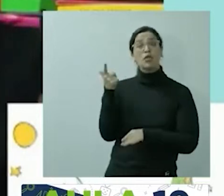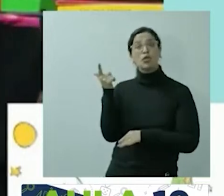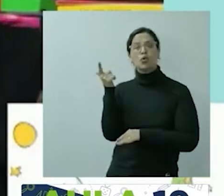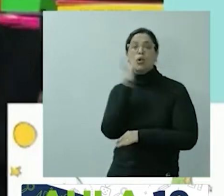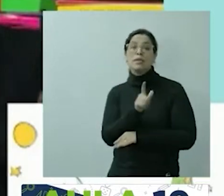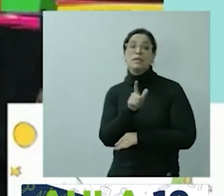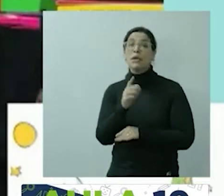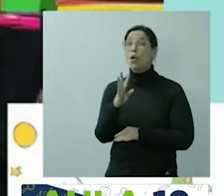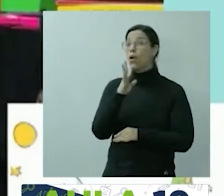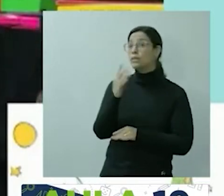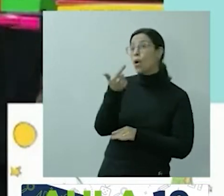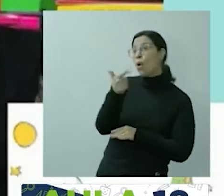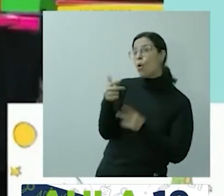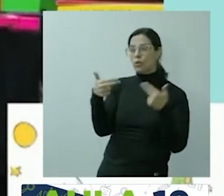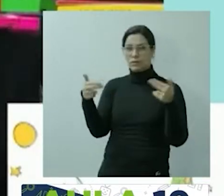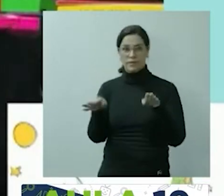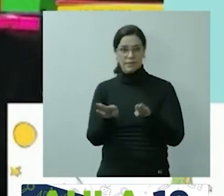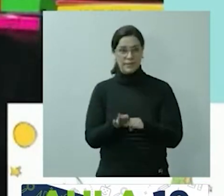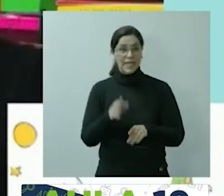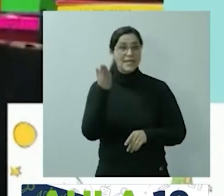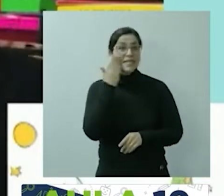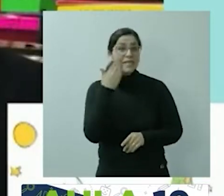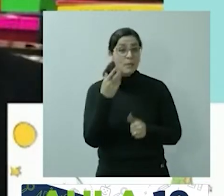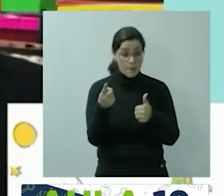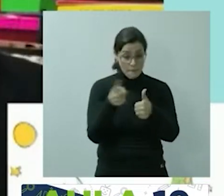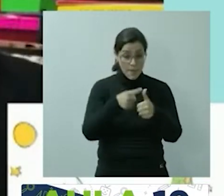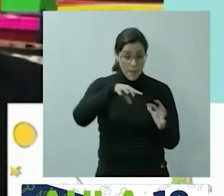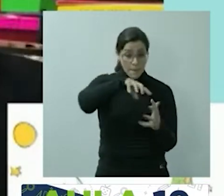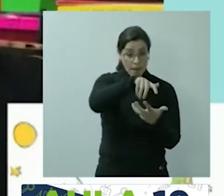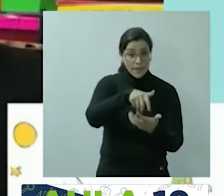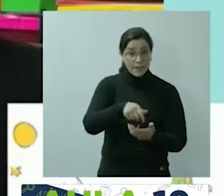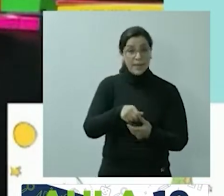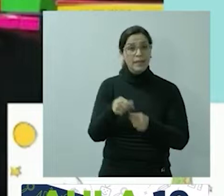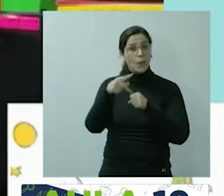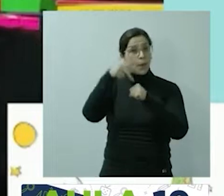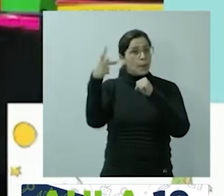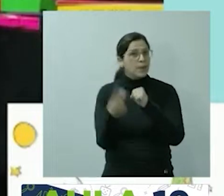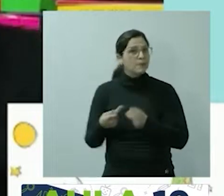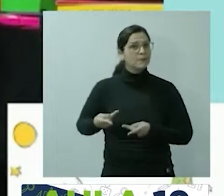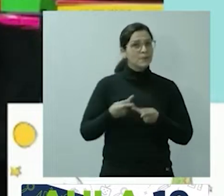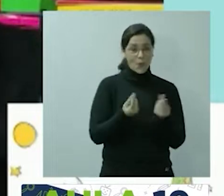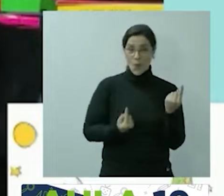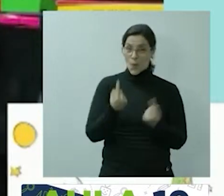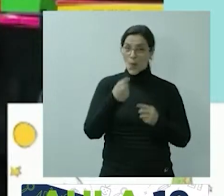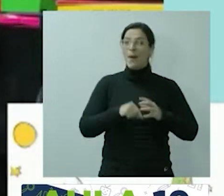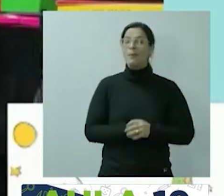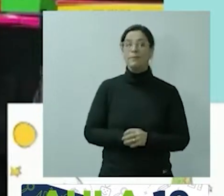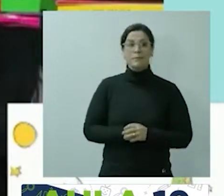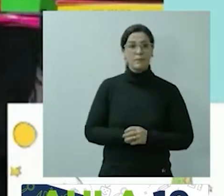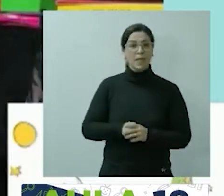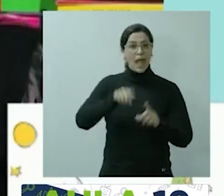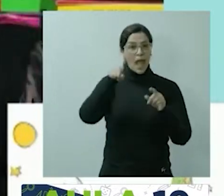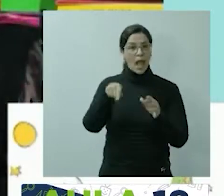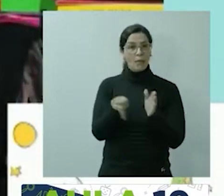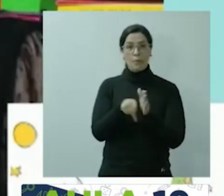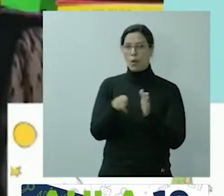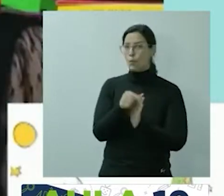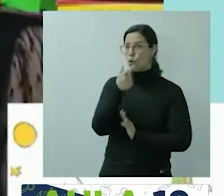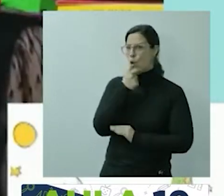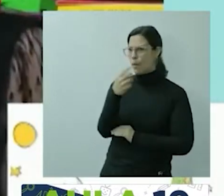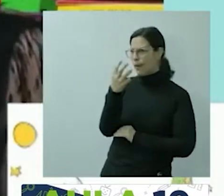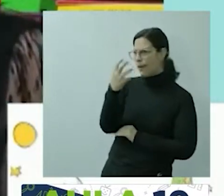conhecimentos. E sabe qual foi o primeiro planeta que o pequeno príncipe visitou? Foi o planeta de um